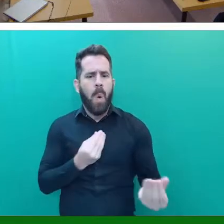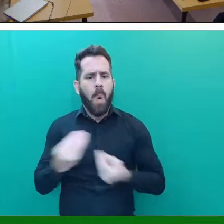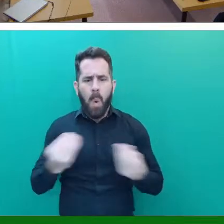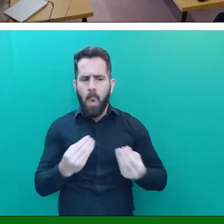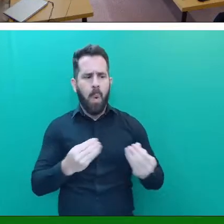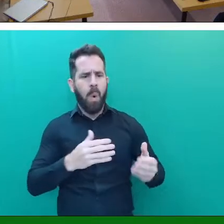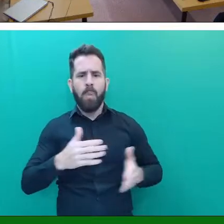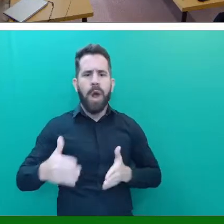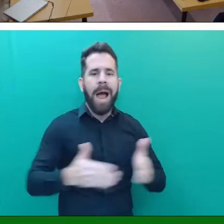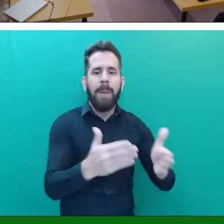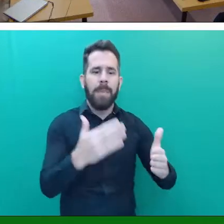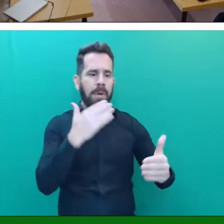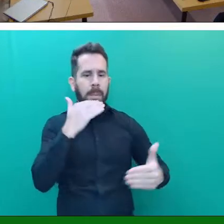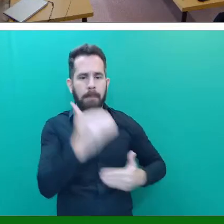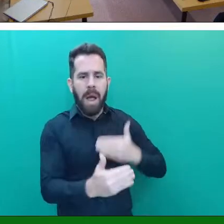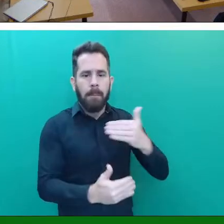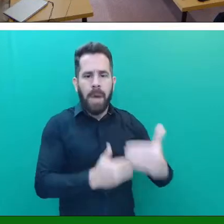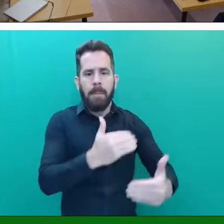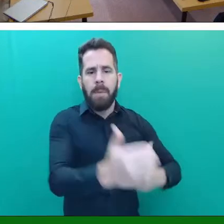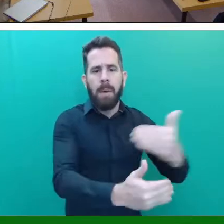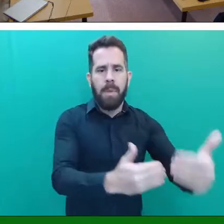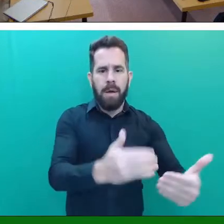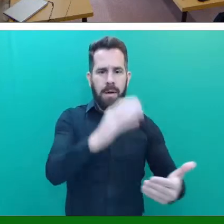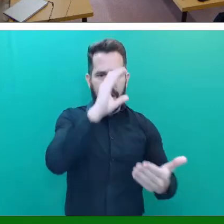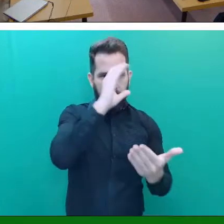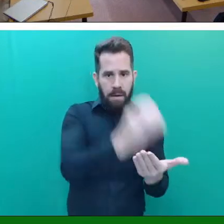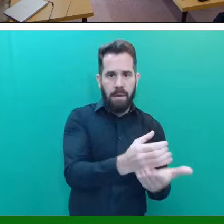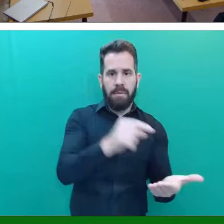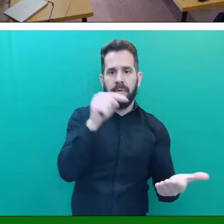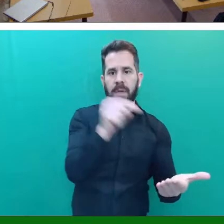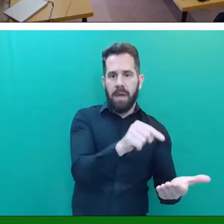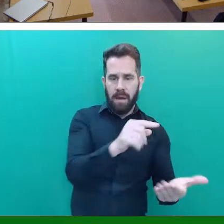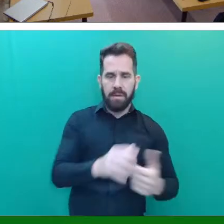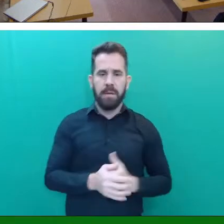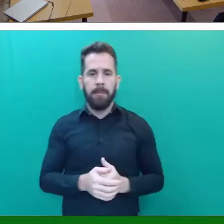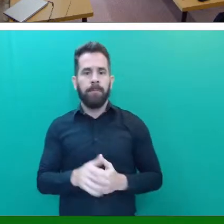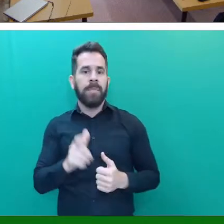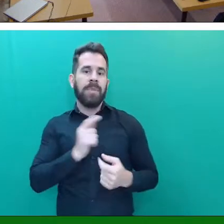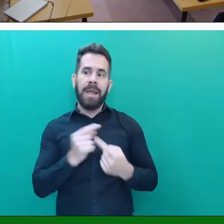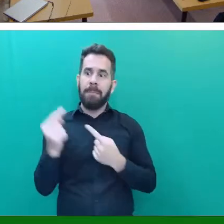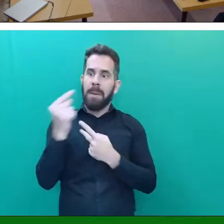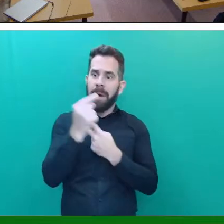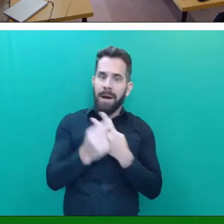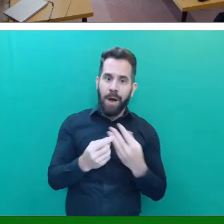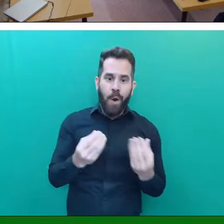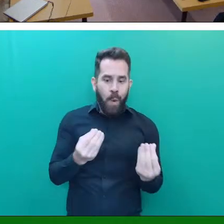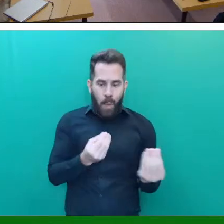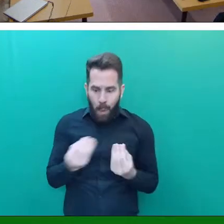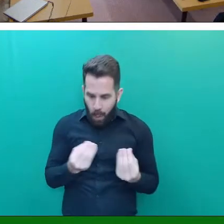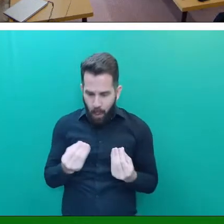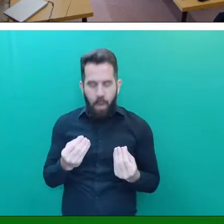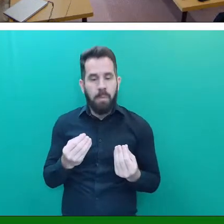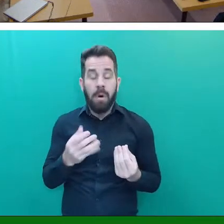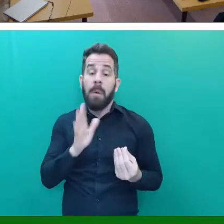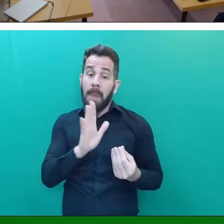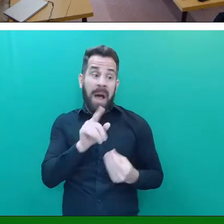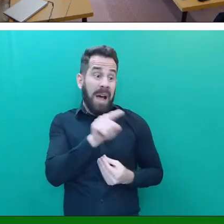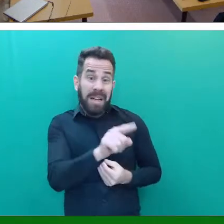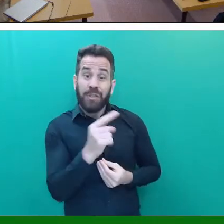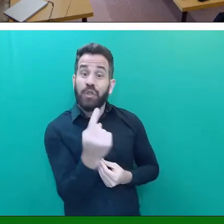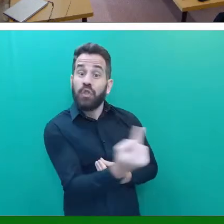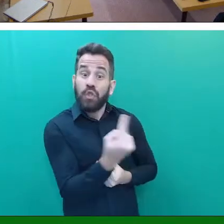aí um provisionamento de alimentos, né, águas, e você fez a carreira sozinha, né? Você